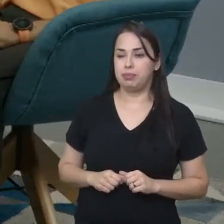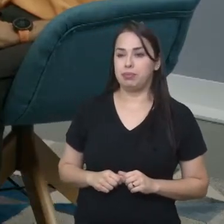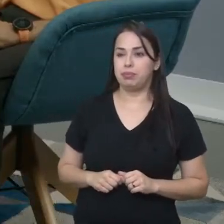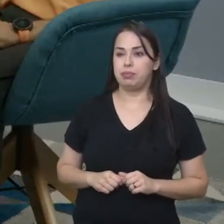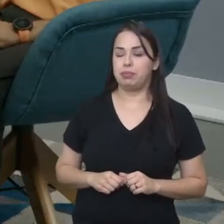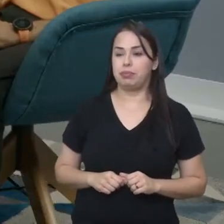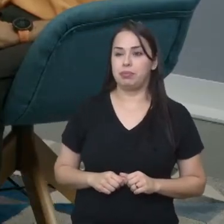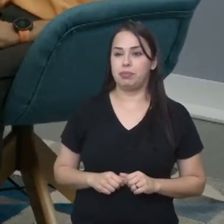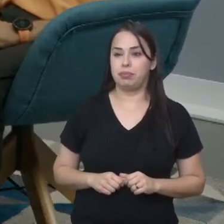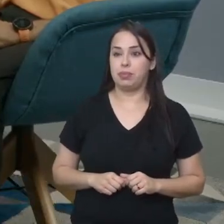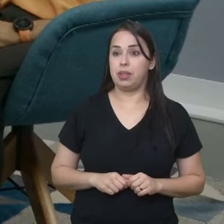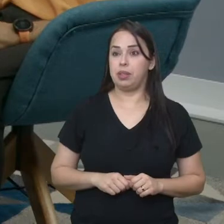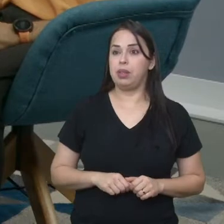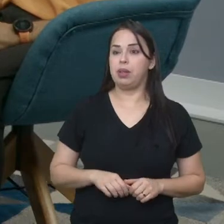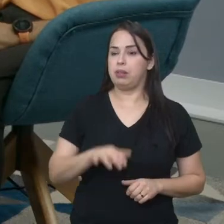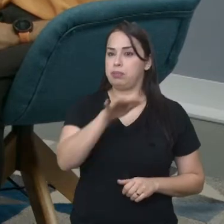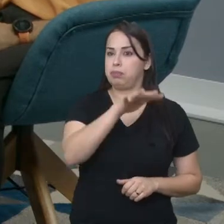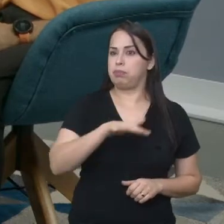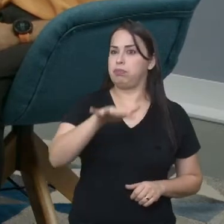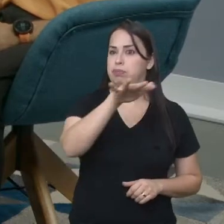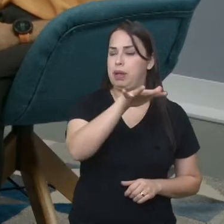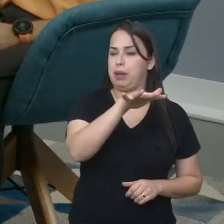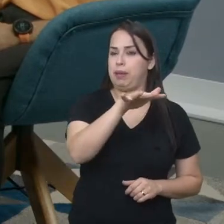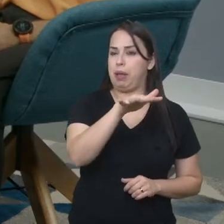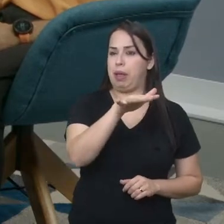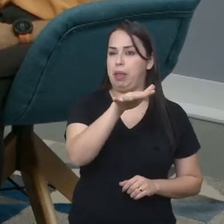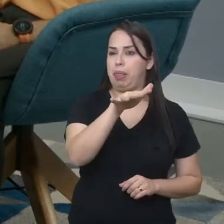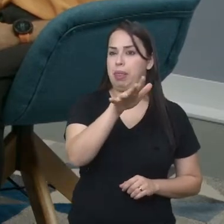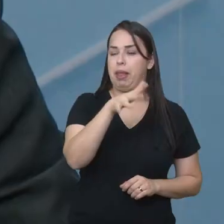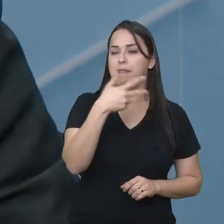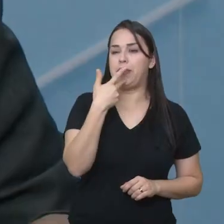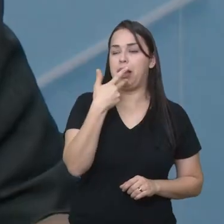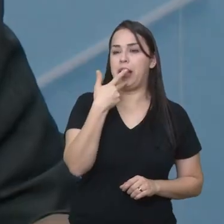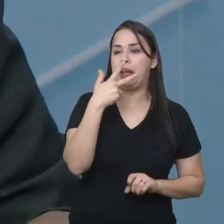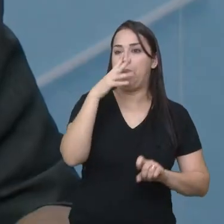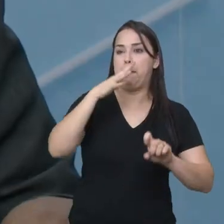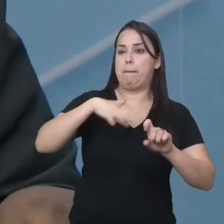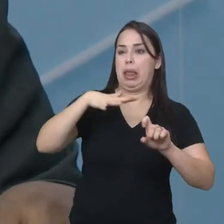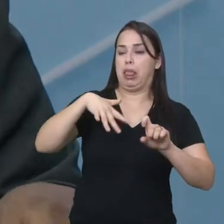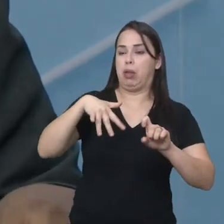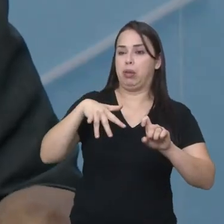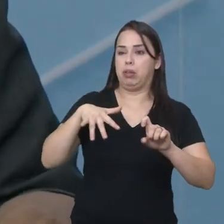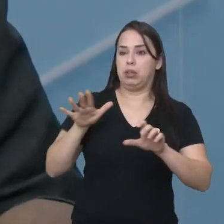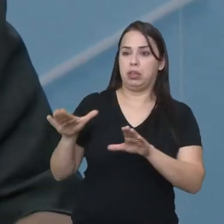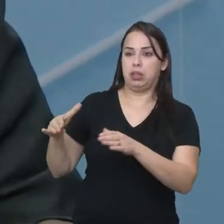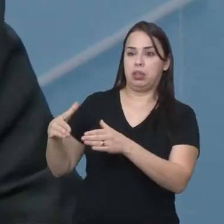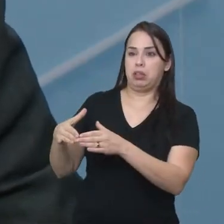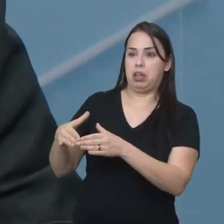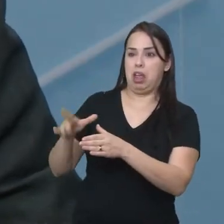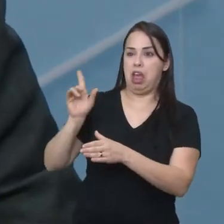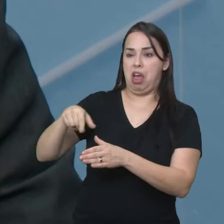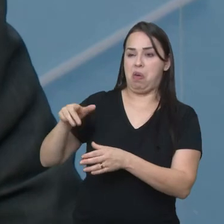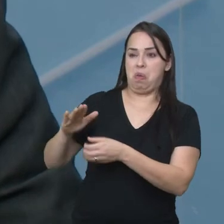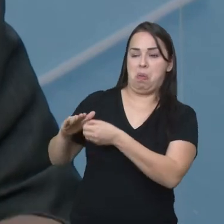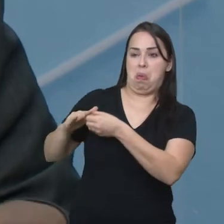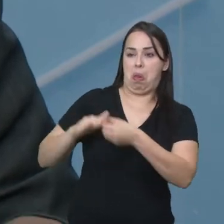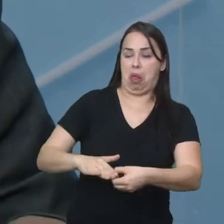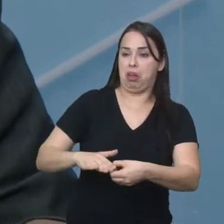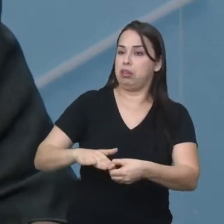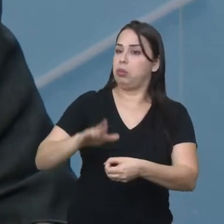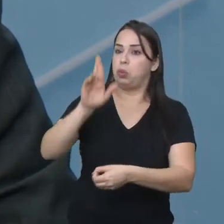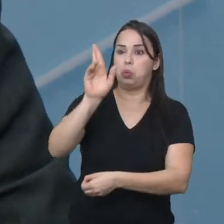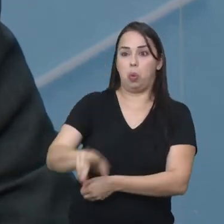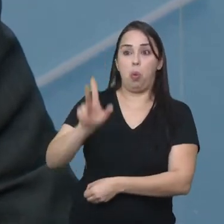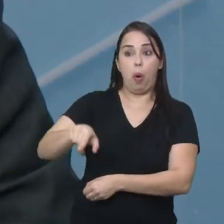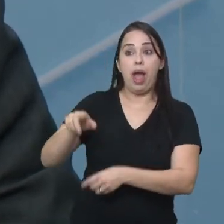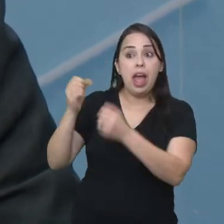A população, de forma geral, há um mito de que o Conselho Tutelar é um órgão de repressão. O Exatamente. Conselho Tutelar